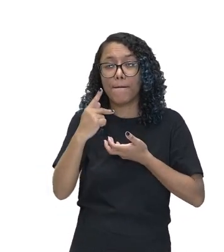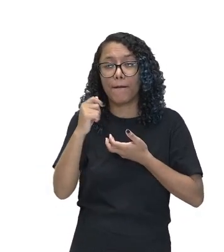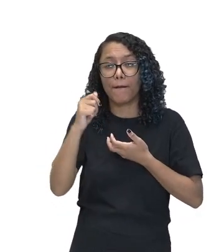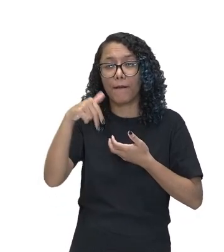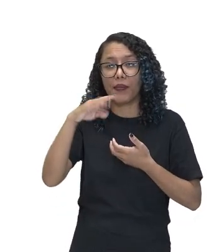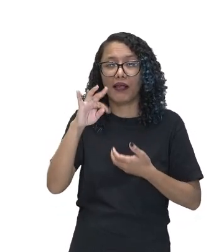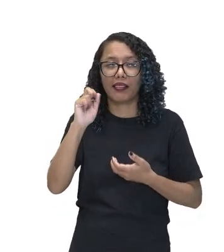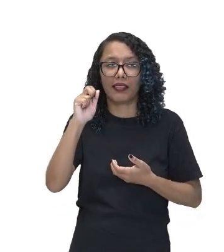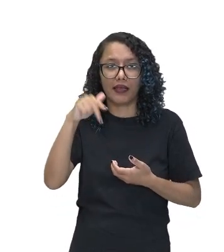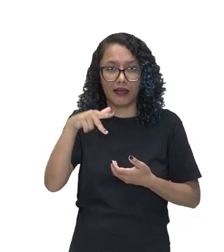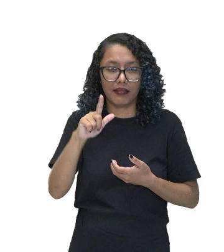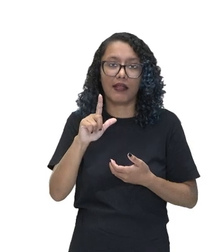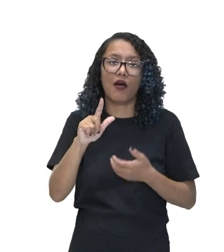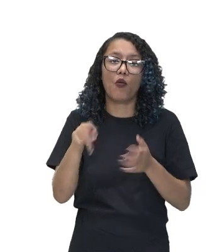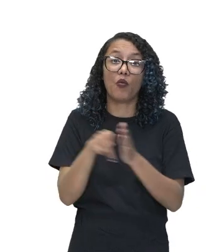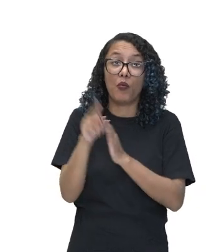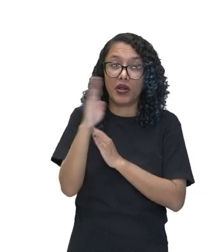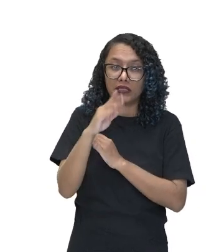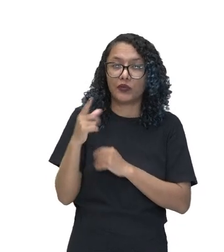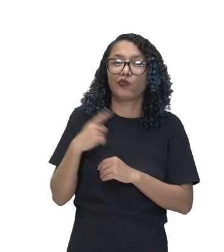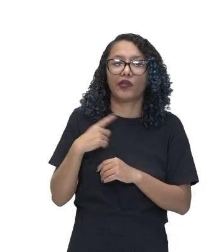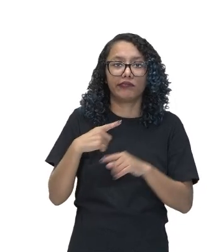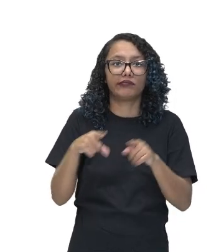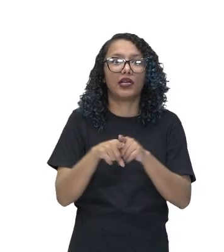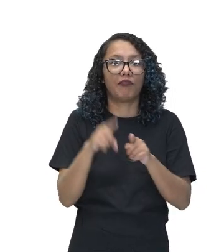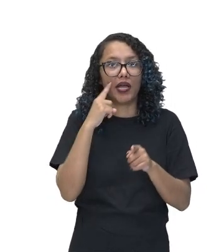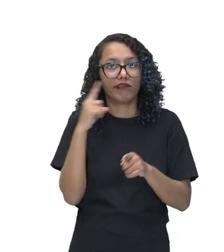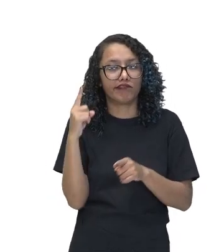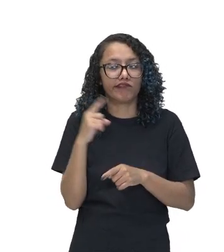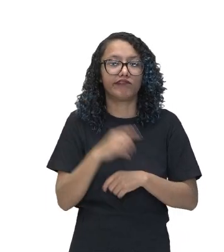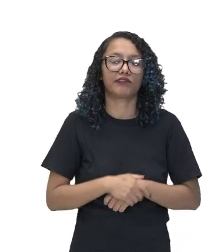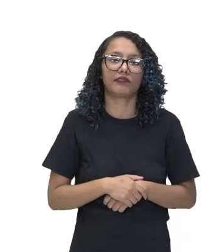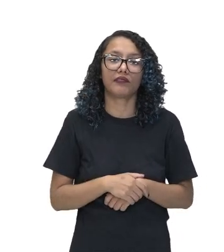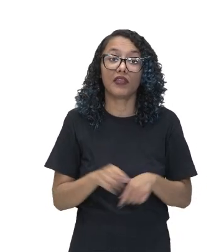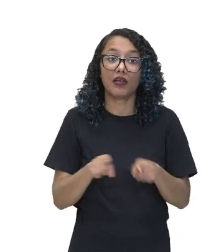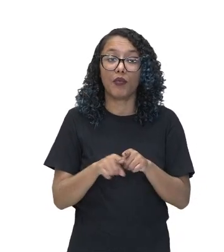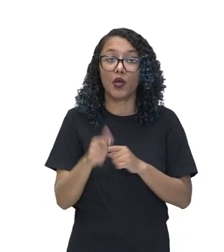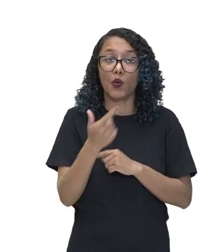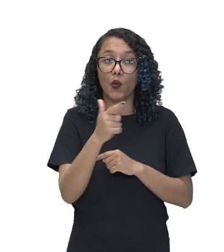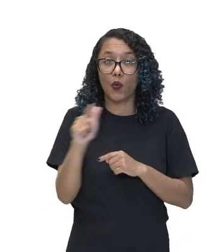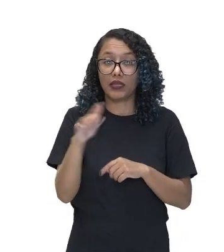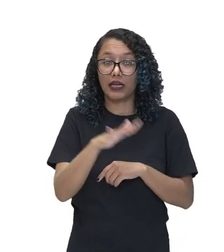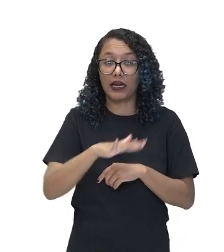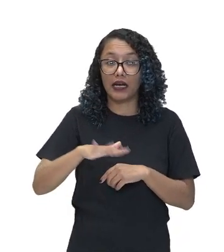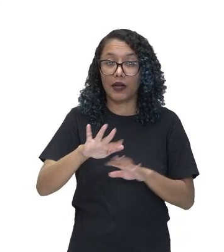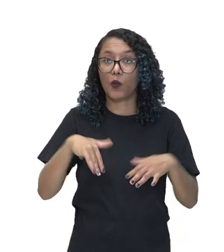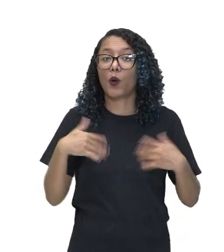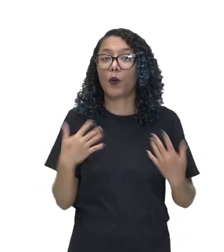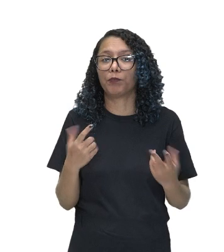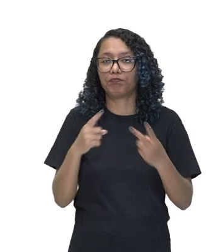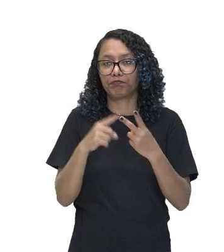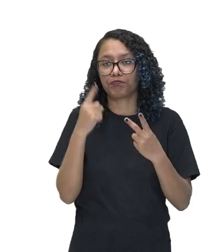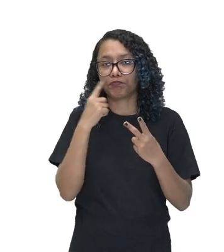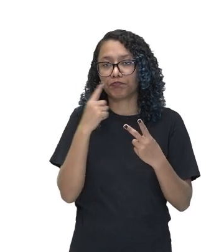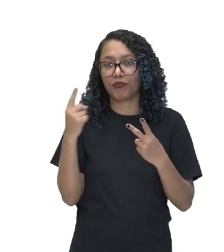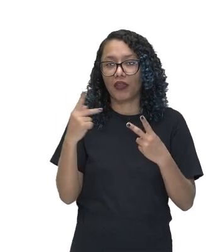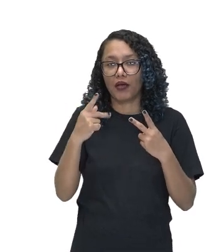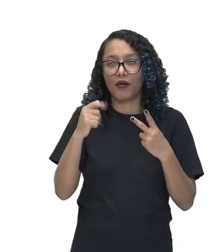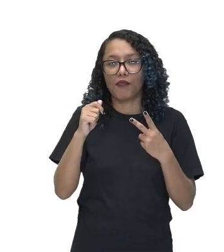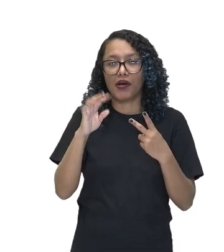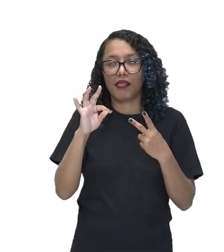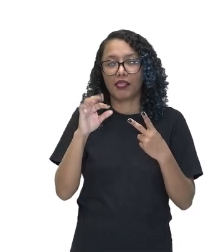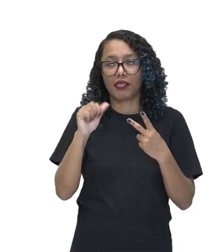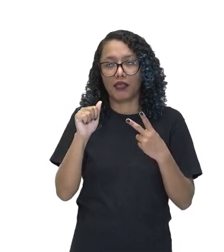também uma outra área constituinte aí da América Latina, que é a Patagônia. A